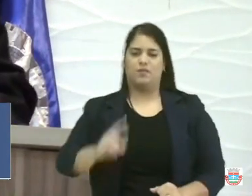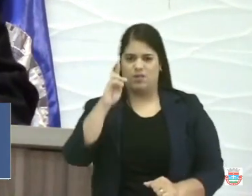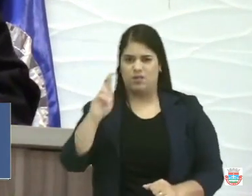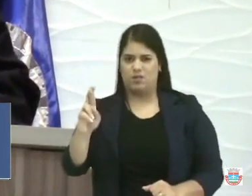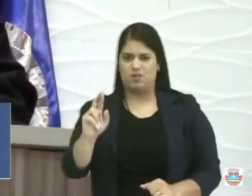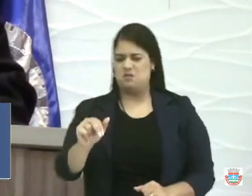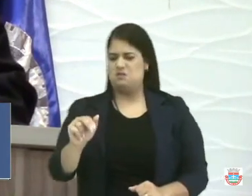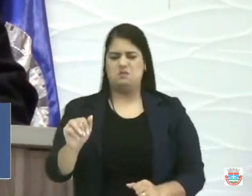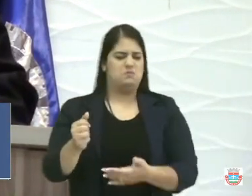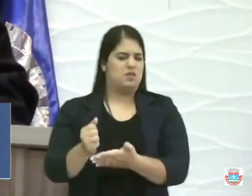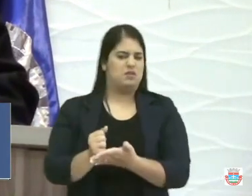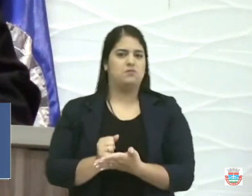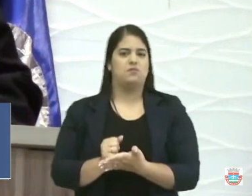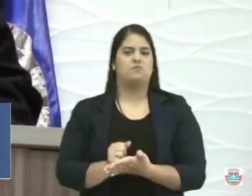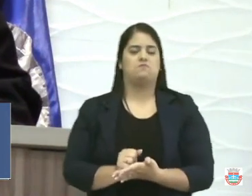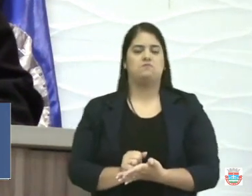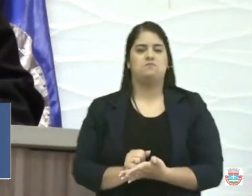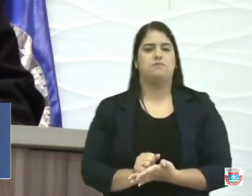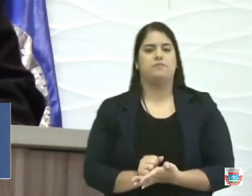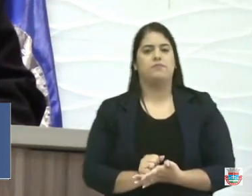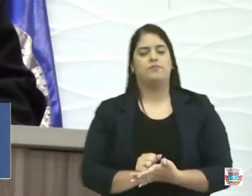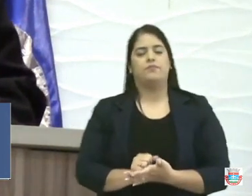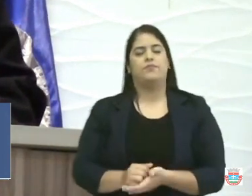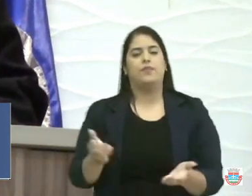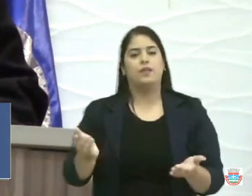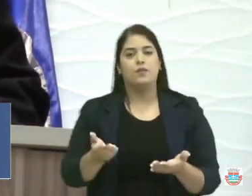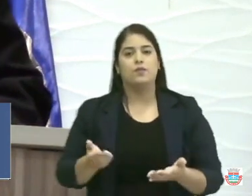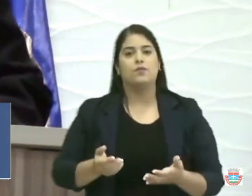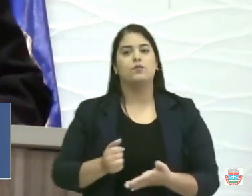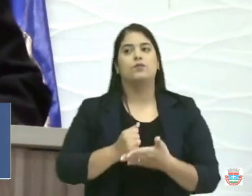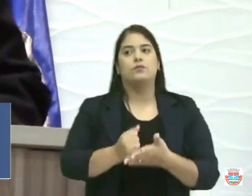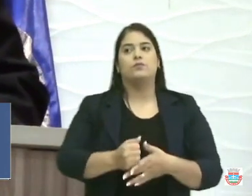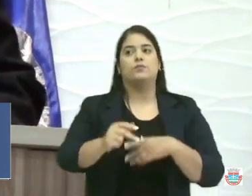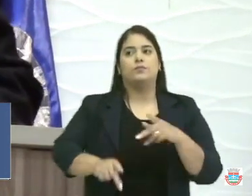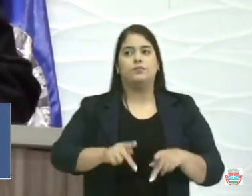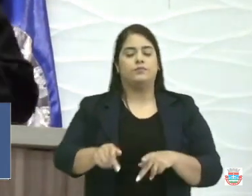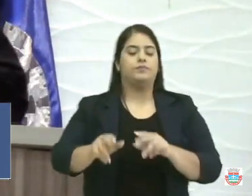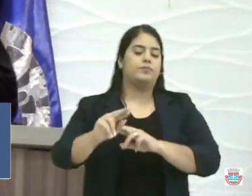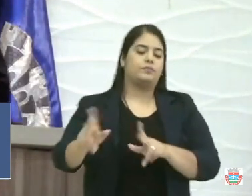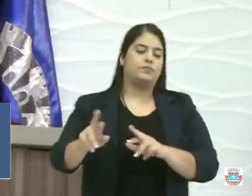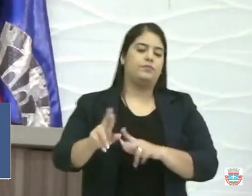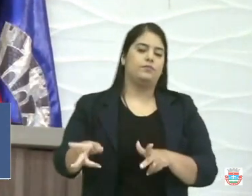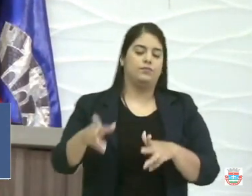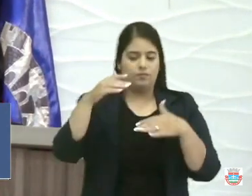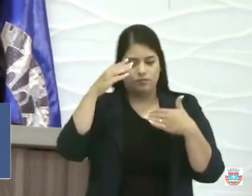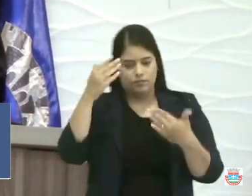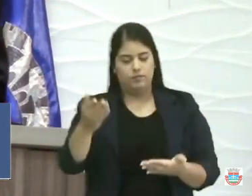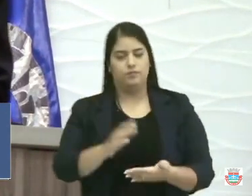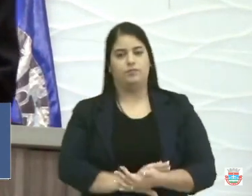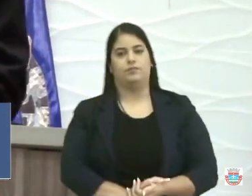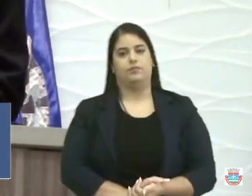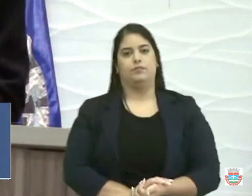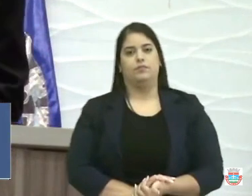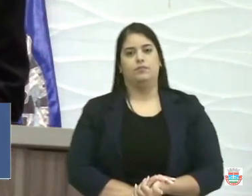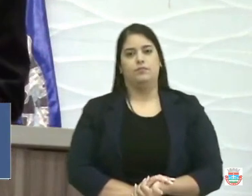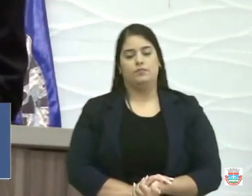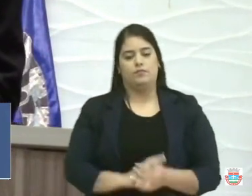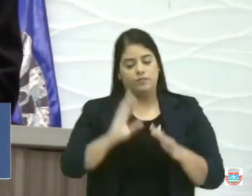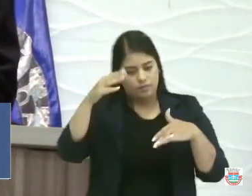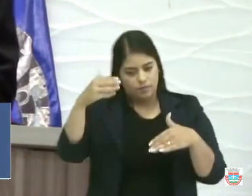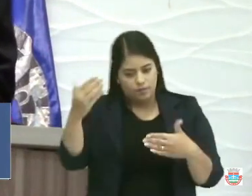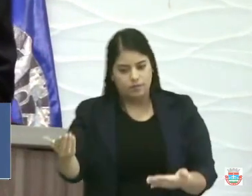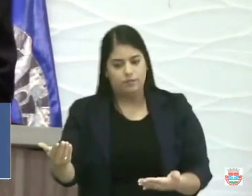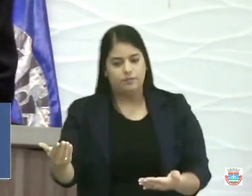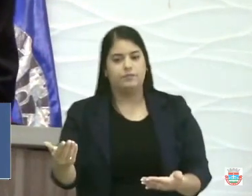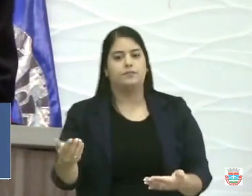pirona. E hoje eu vim lutar pelo meu povo, indiferente de você, Vossa Excelência. Então, eu não quero ser da sua qualidade, não. E Vossa Excelência aqui